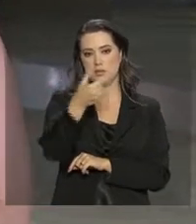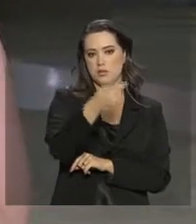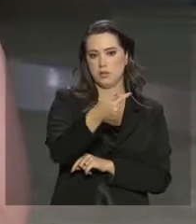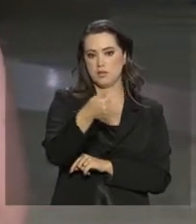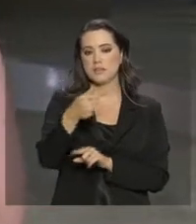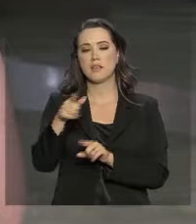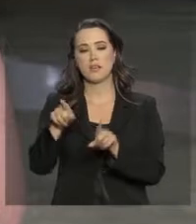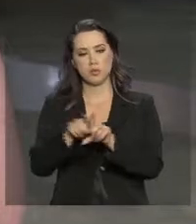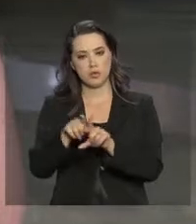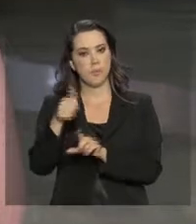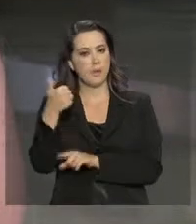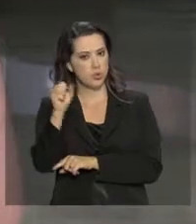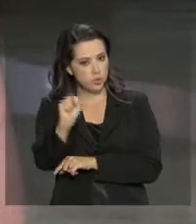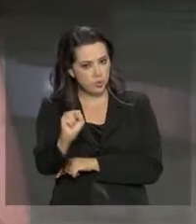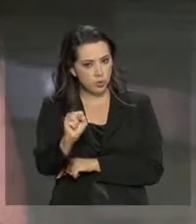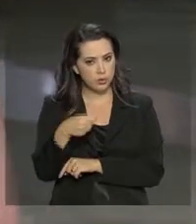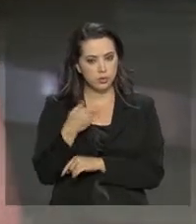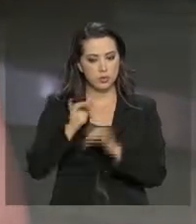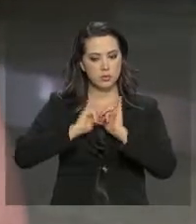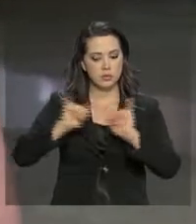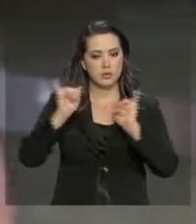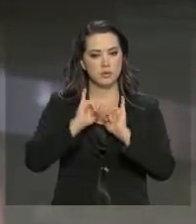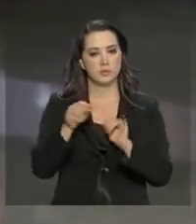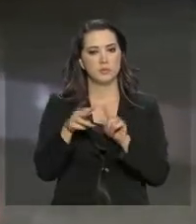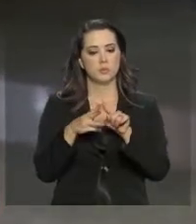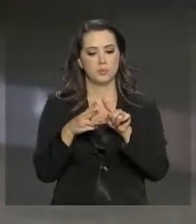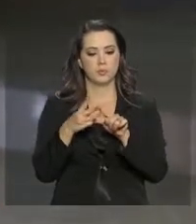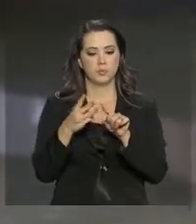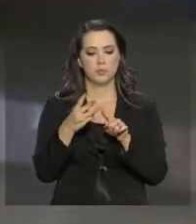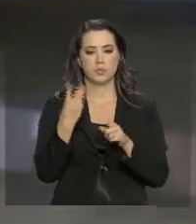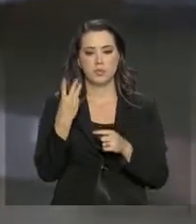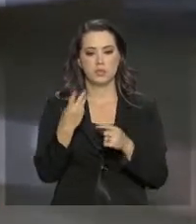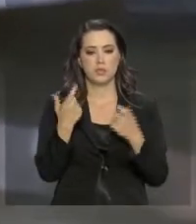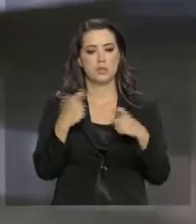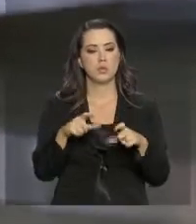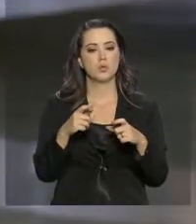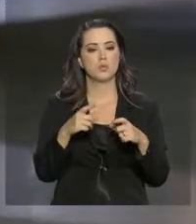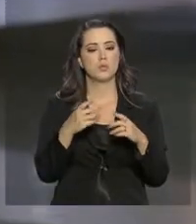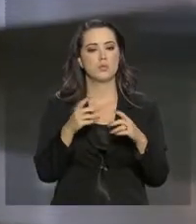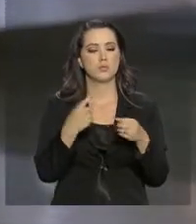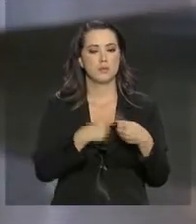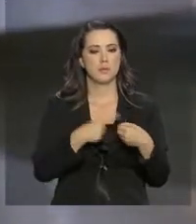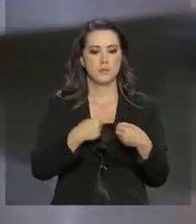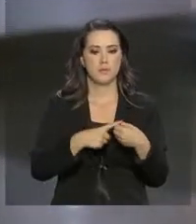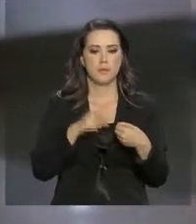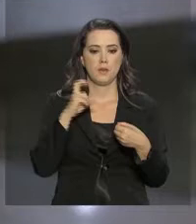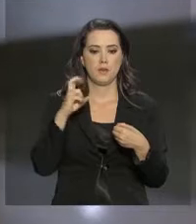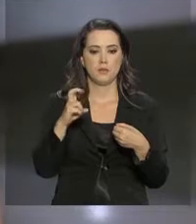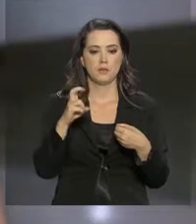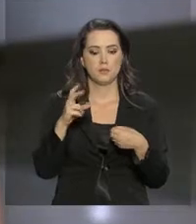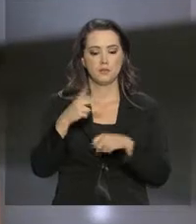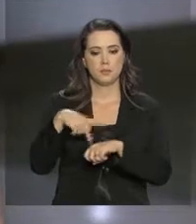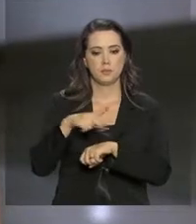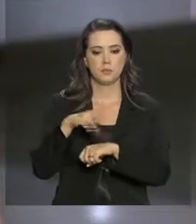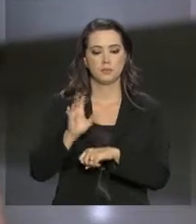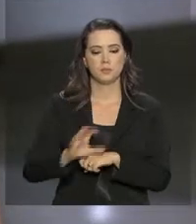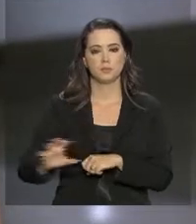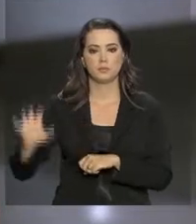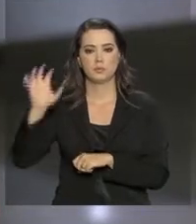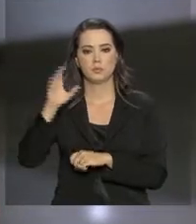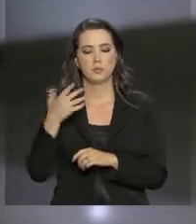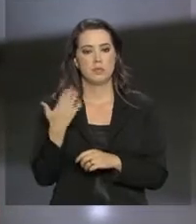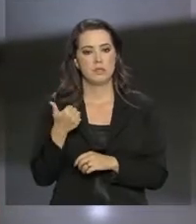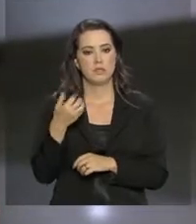lançando é o programa em três cidades piloto são pilotos em cinco nas cinco regiões do país então no dia